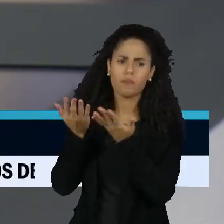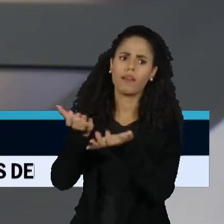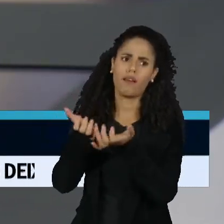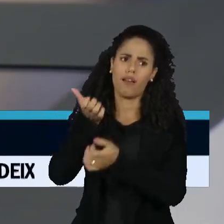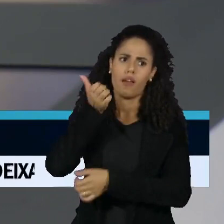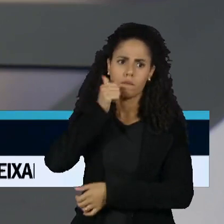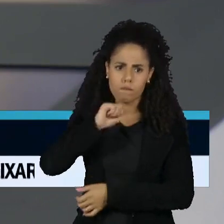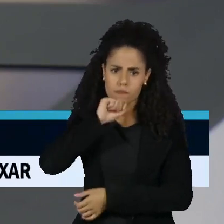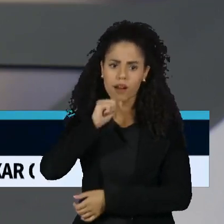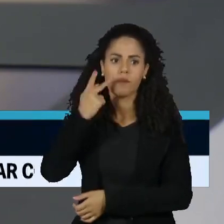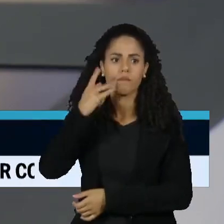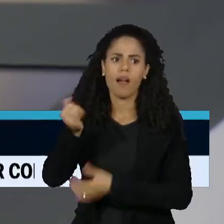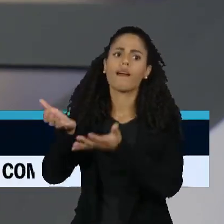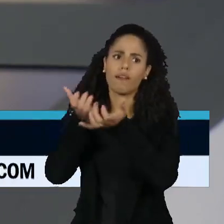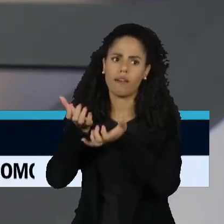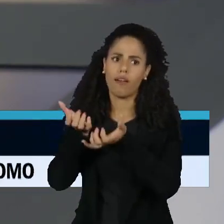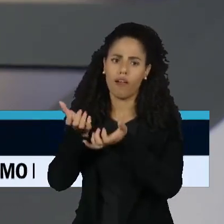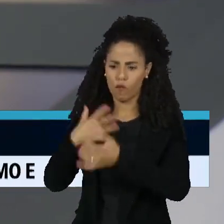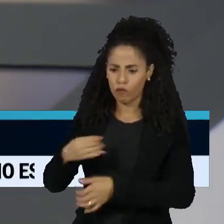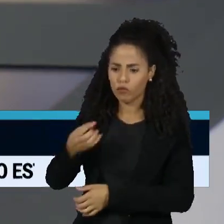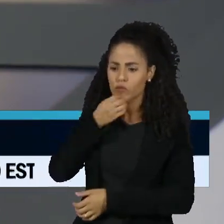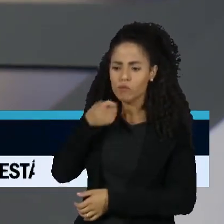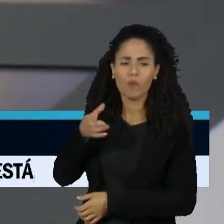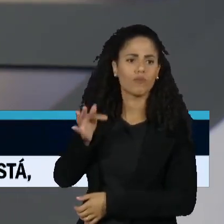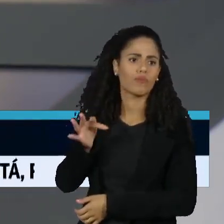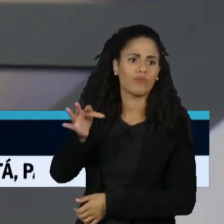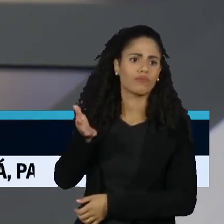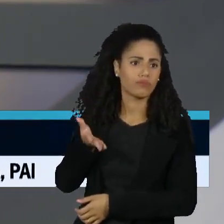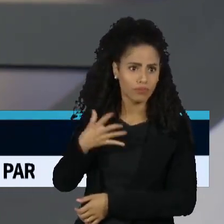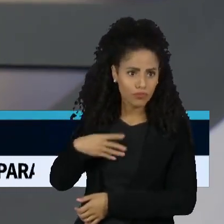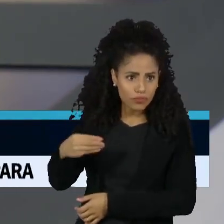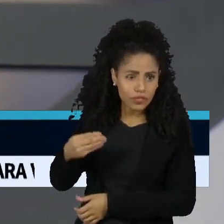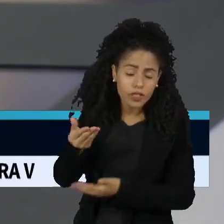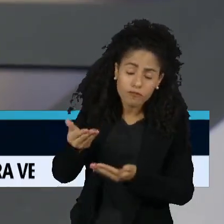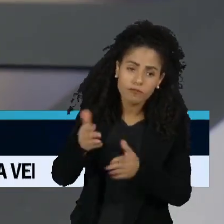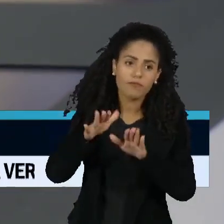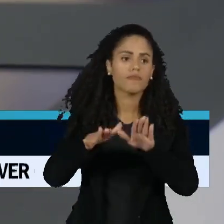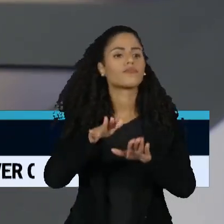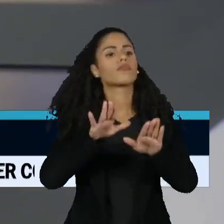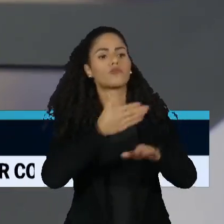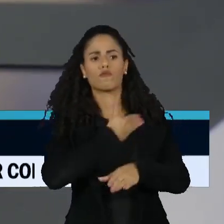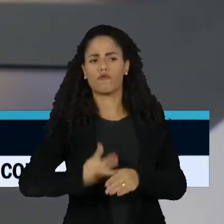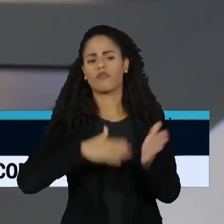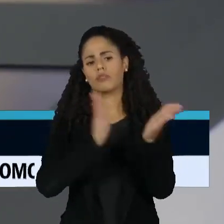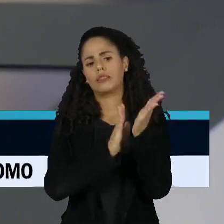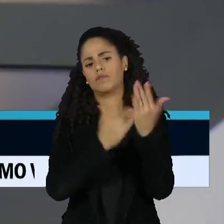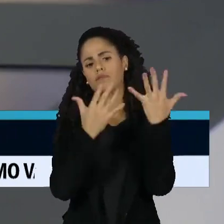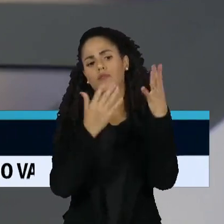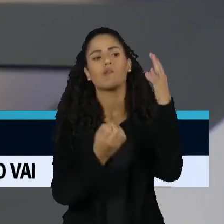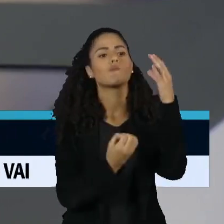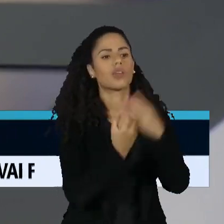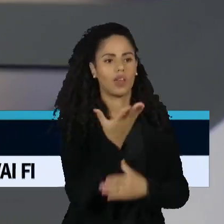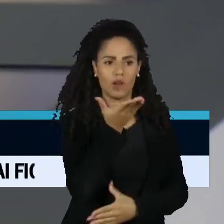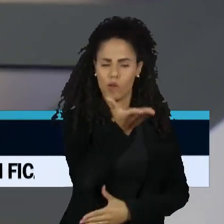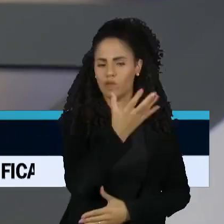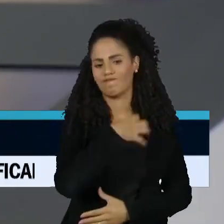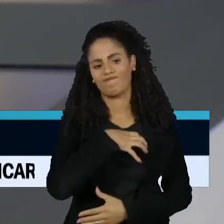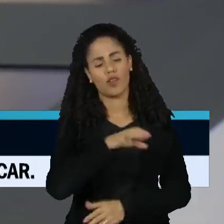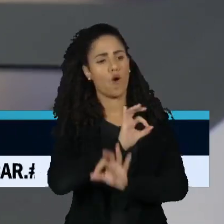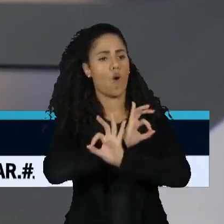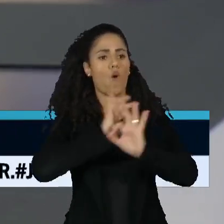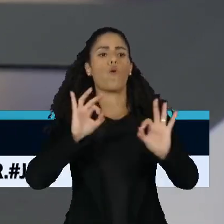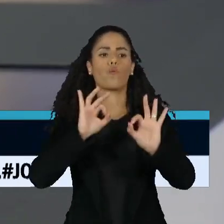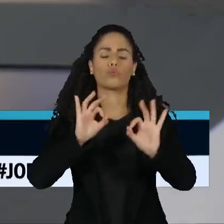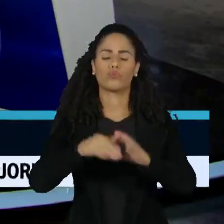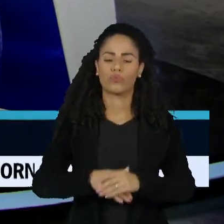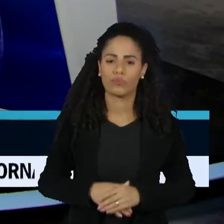que é uma ótima iniciativa para pais, mas, sobretudo, o governo está de parabéns por ter colocado isso à disposição do